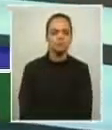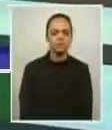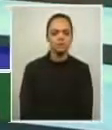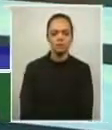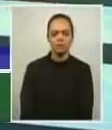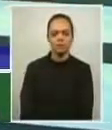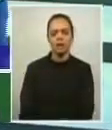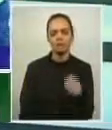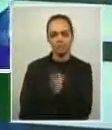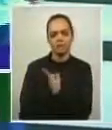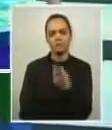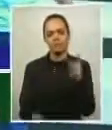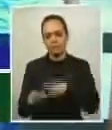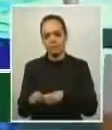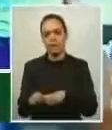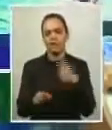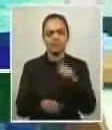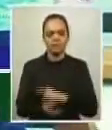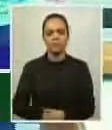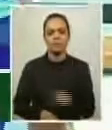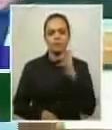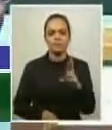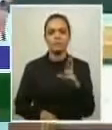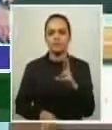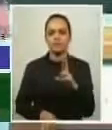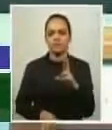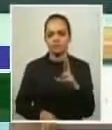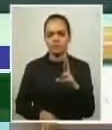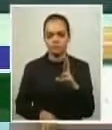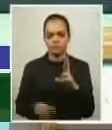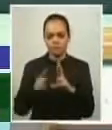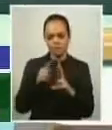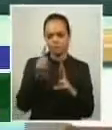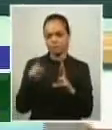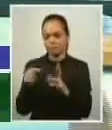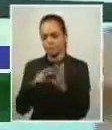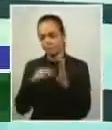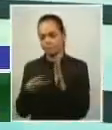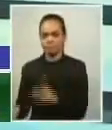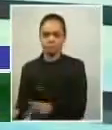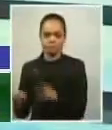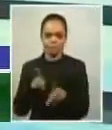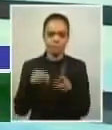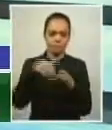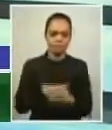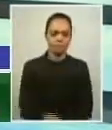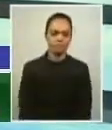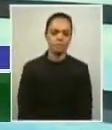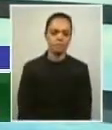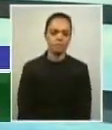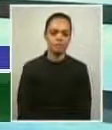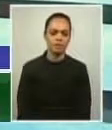é mas voltemos A trilogia representante representam representado e nós somos